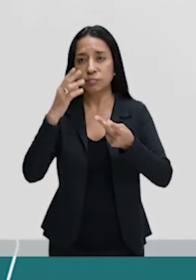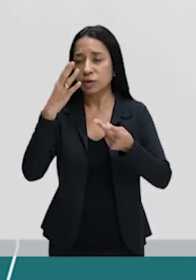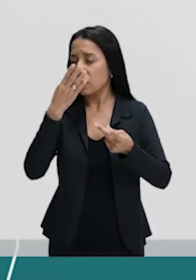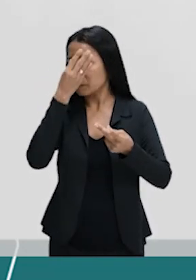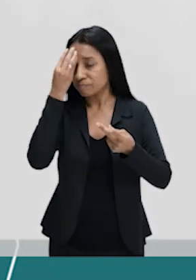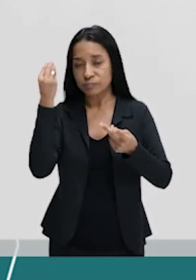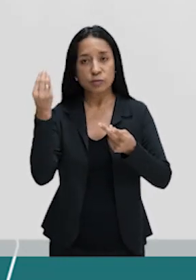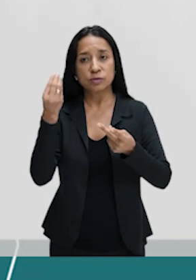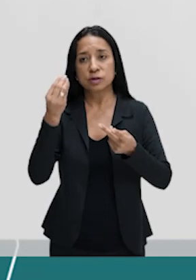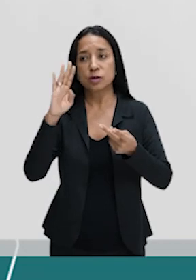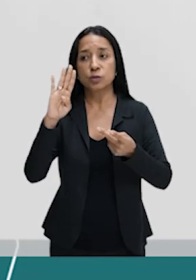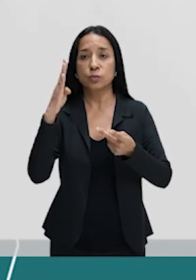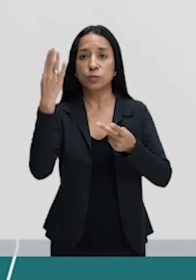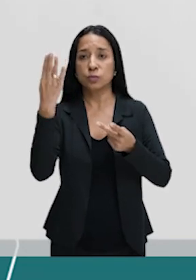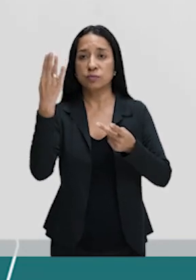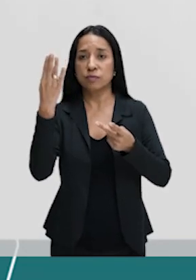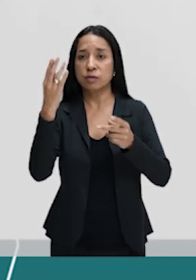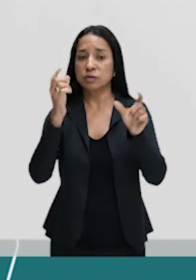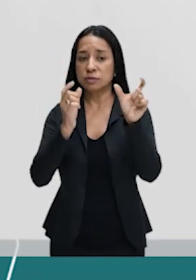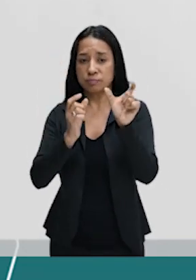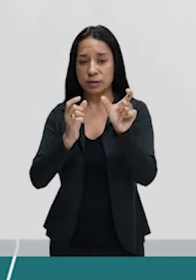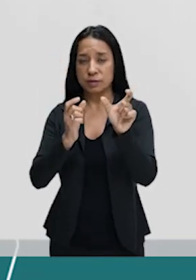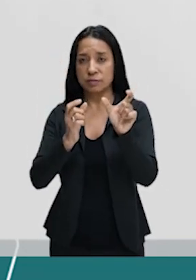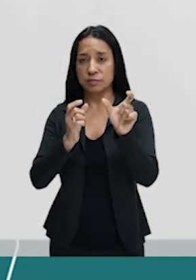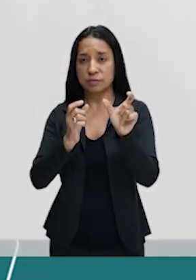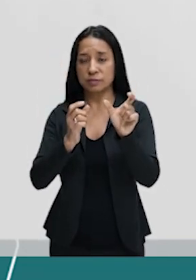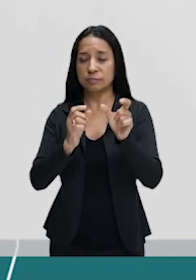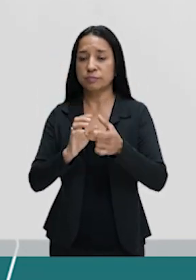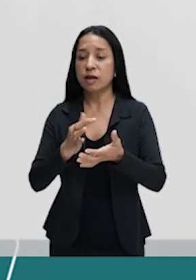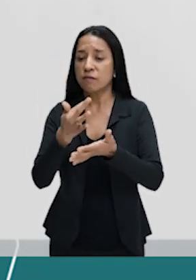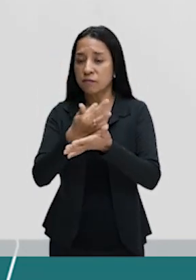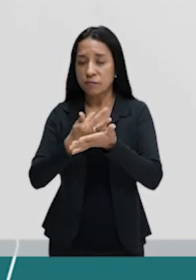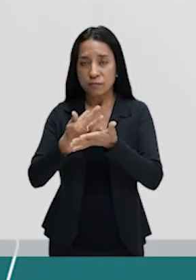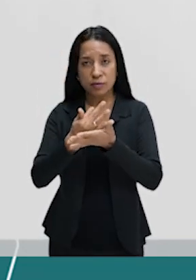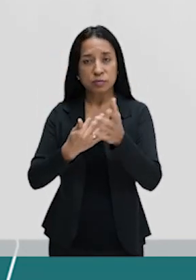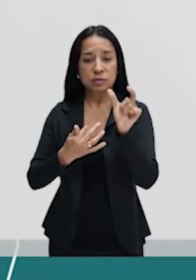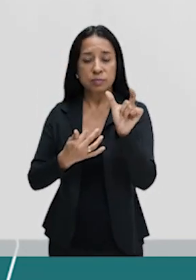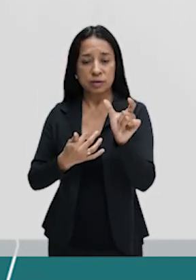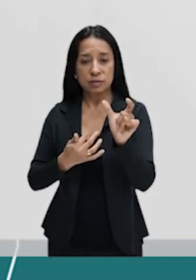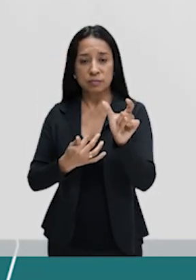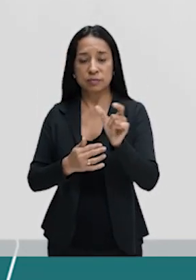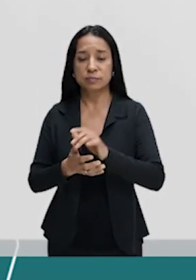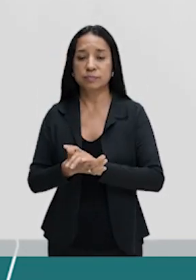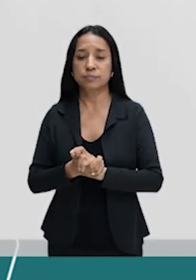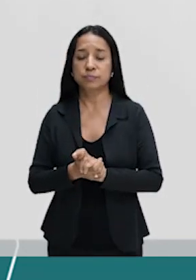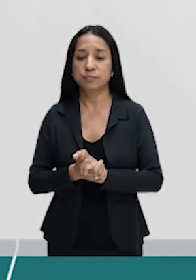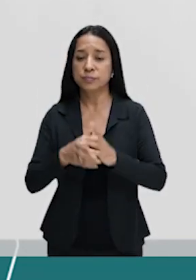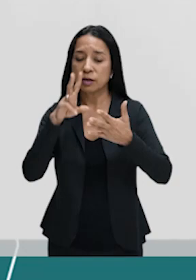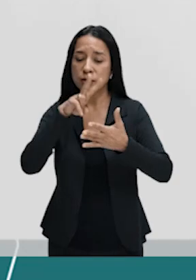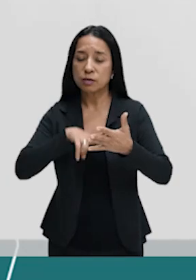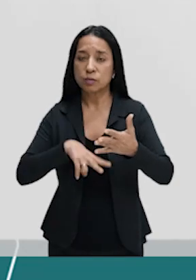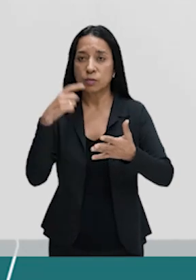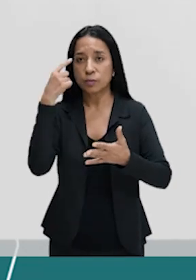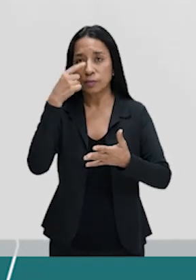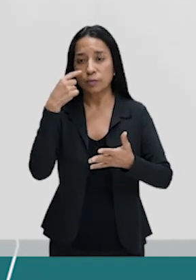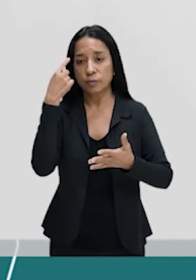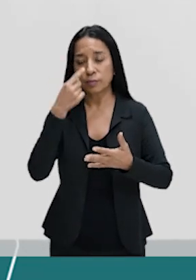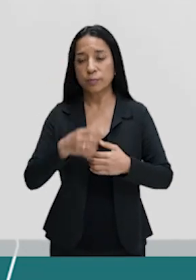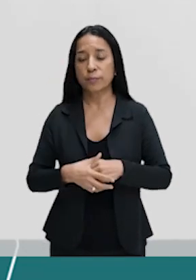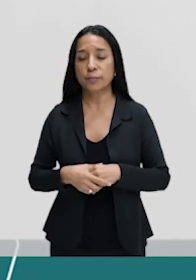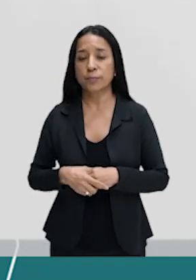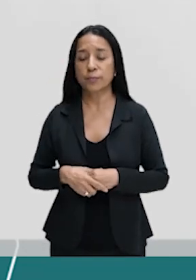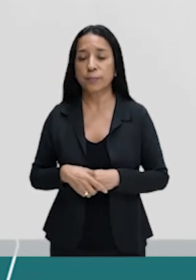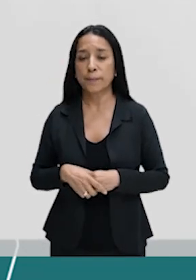falsos cognatos. Eu sei, tu sabes, ele sabe, nosotros sabemos,